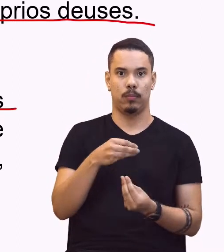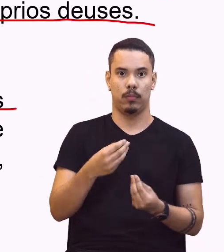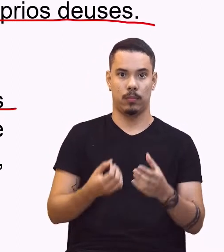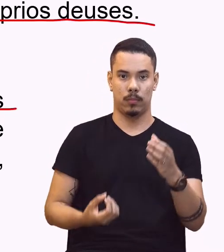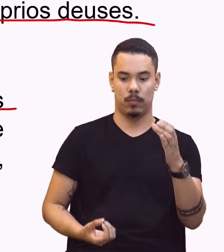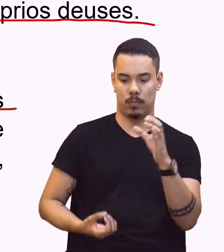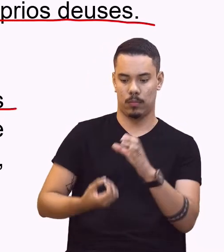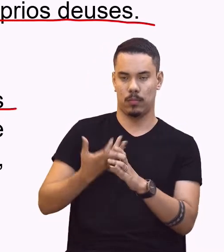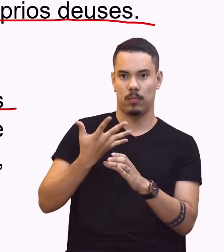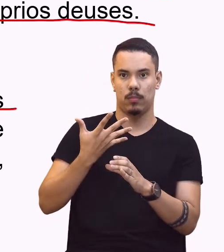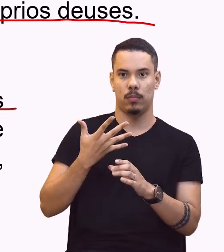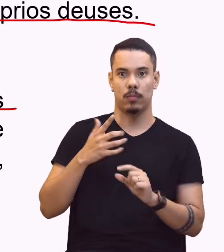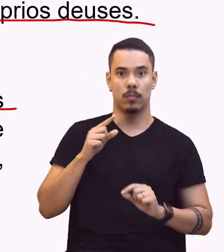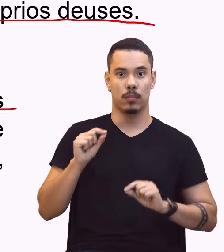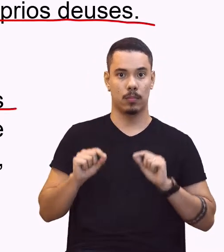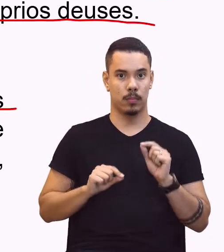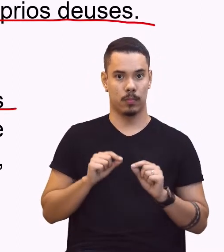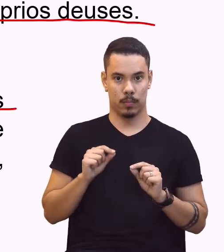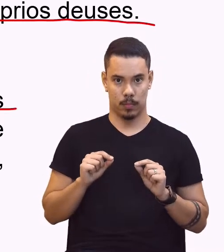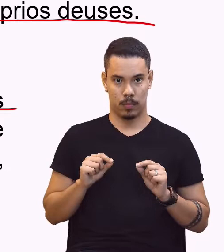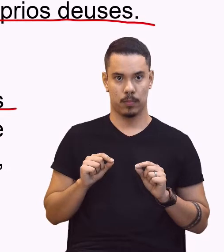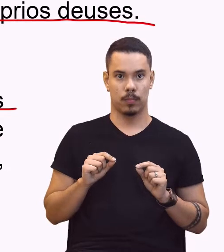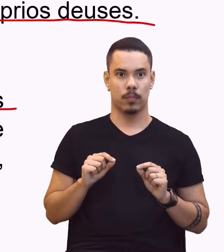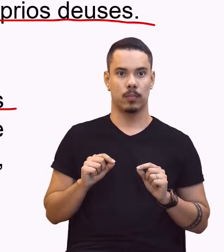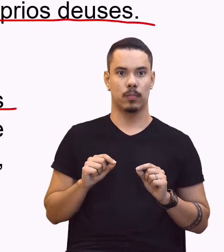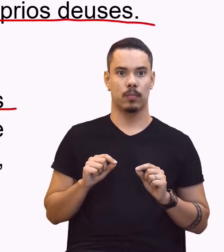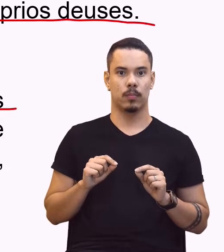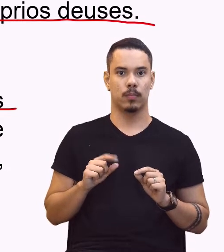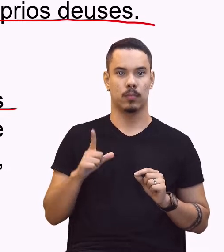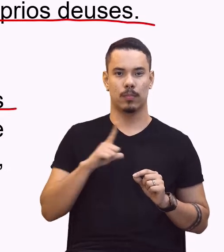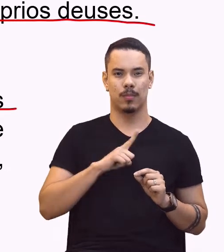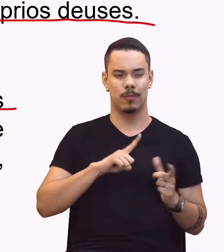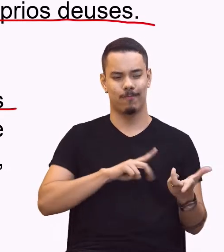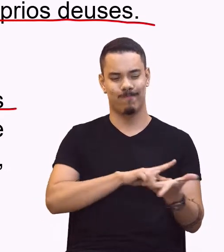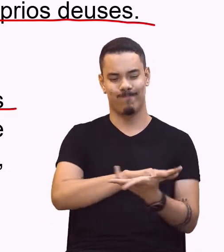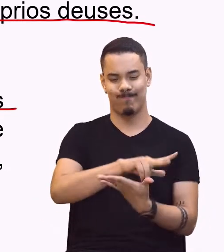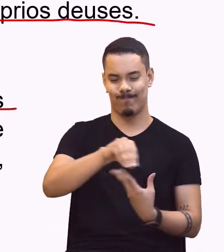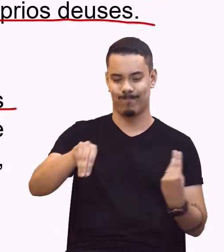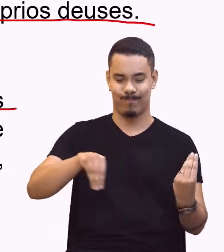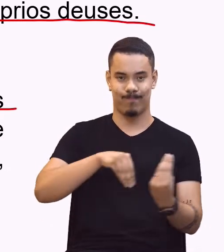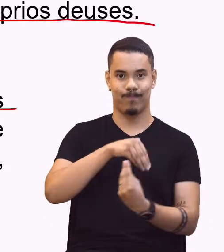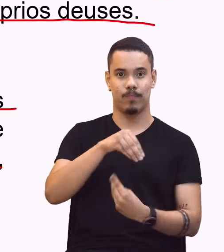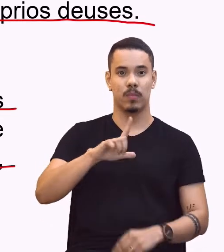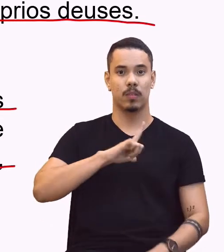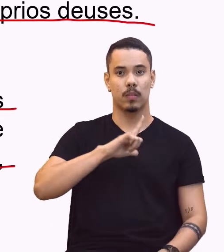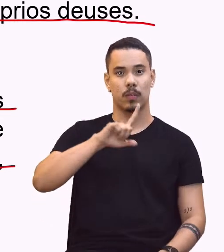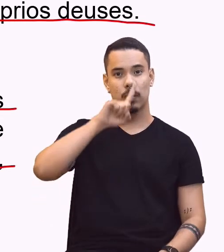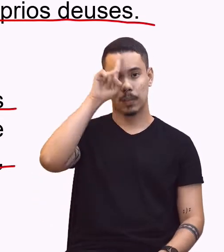fundiram-se num grande caldeirão que continha ideias